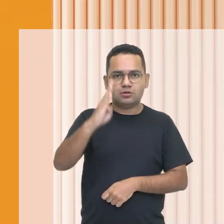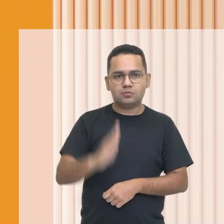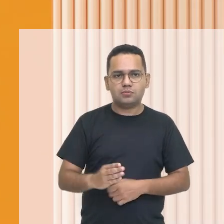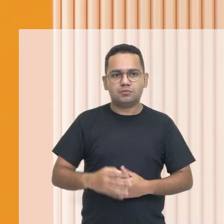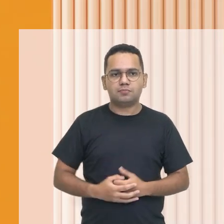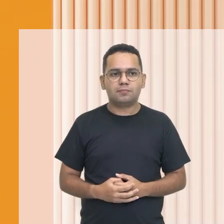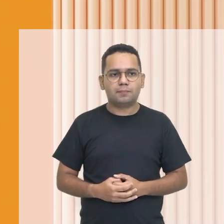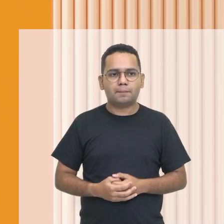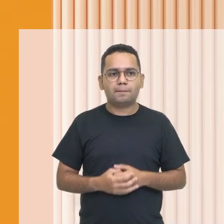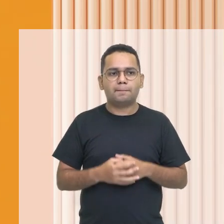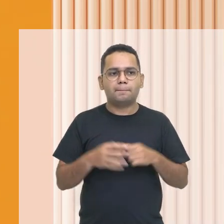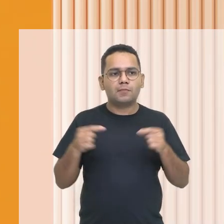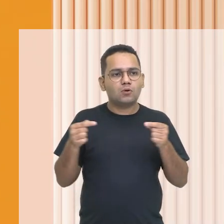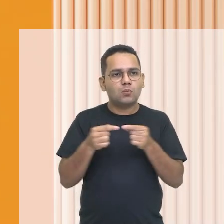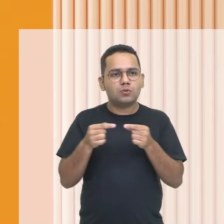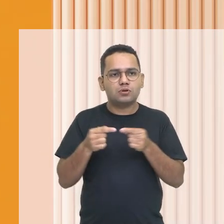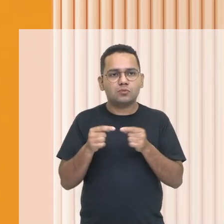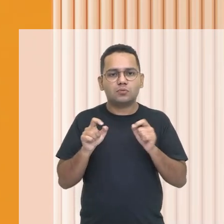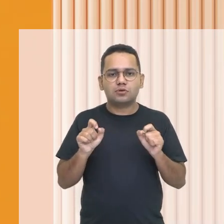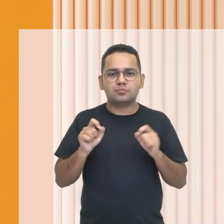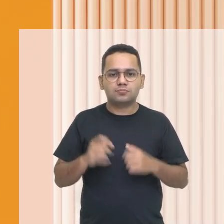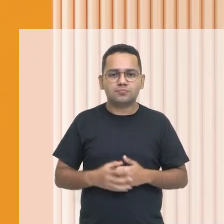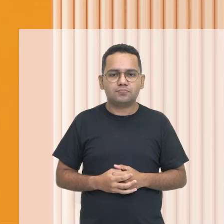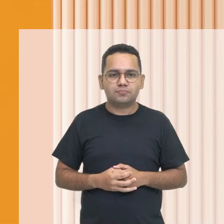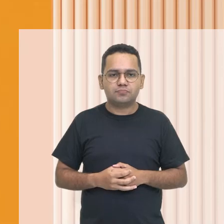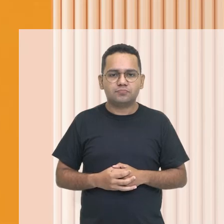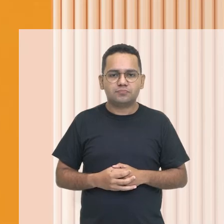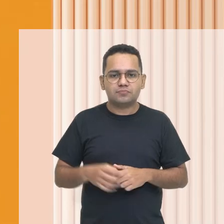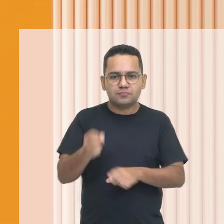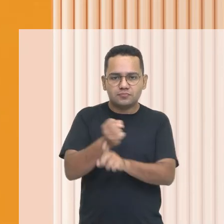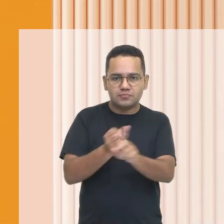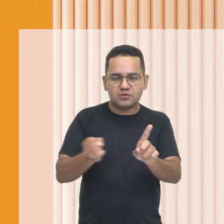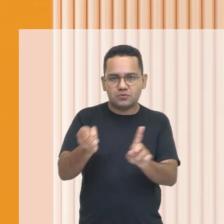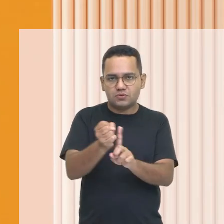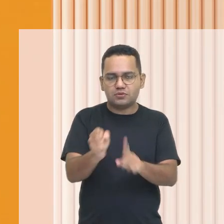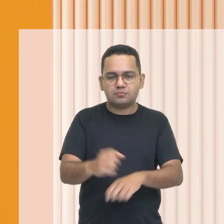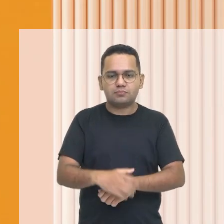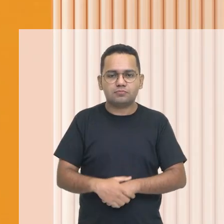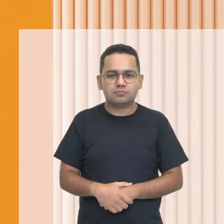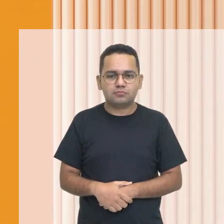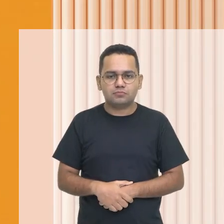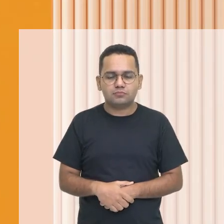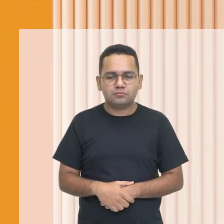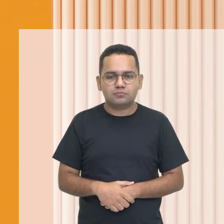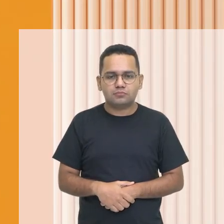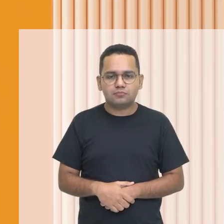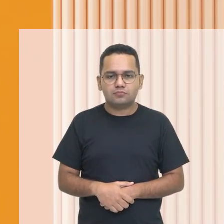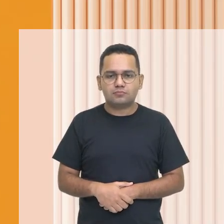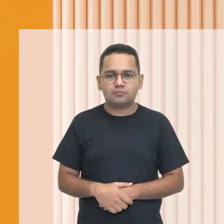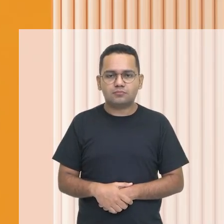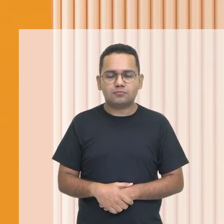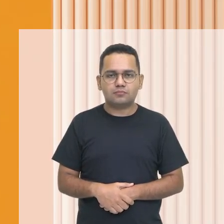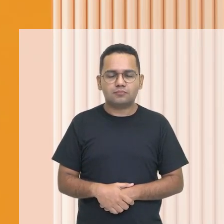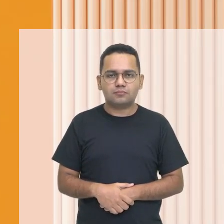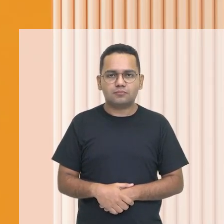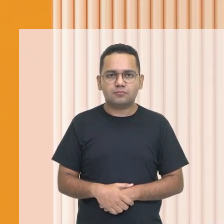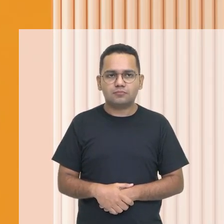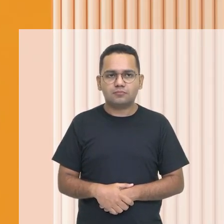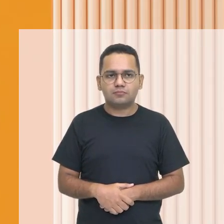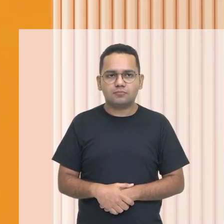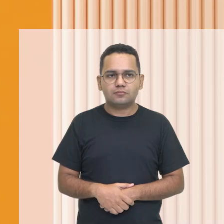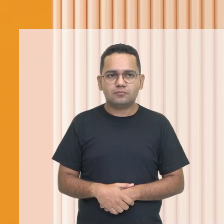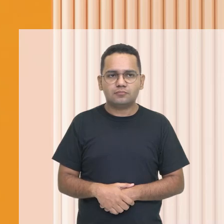também conectada, né, à sociedade brasileira, pois você tem uma